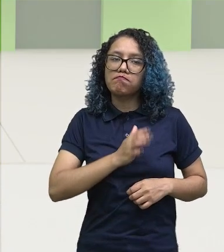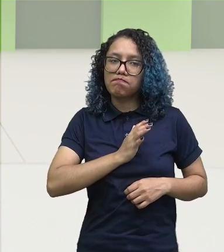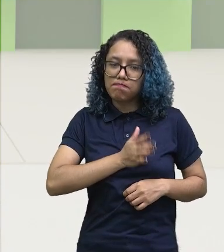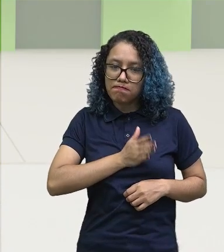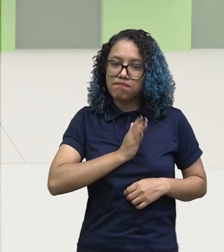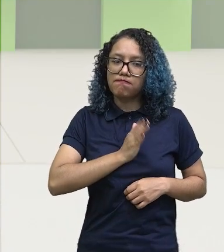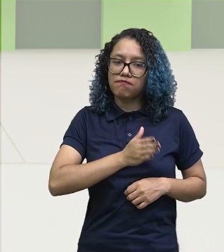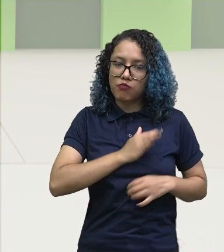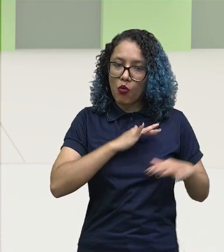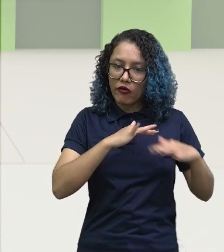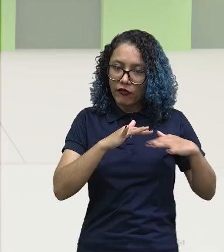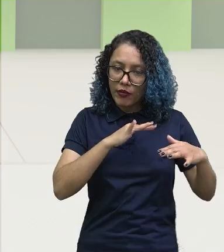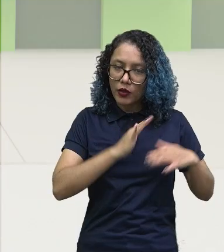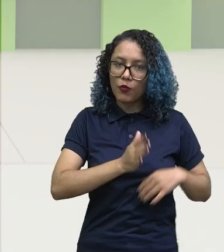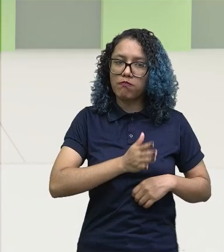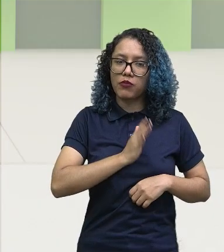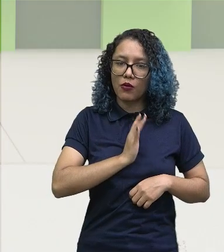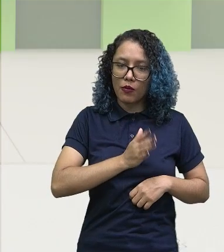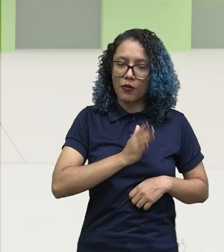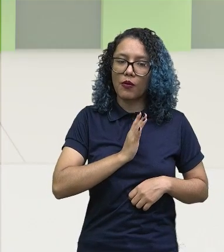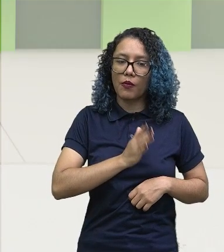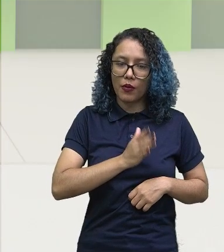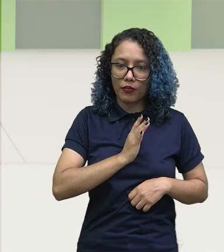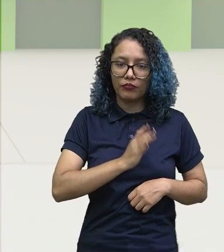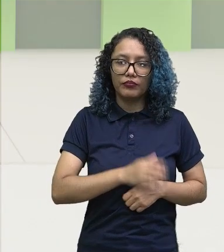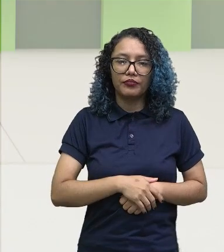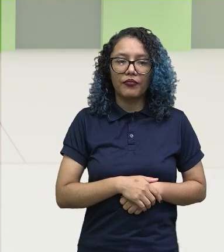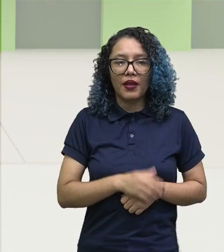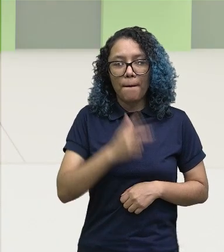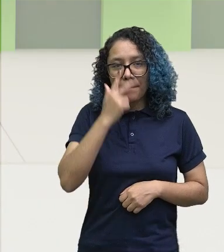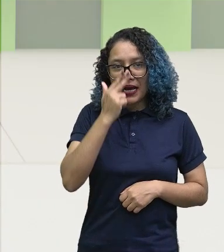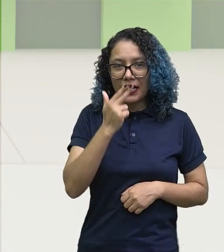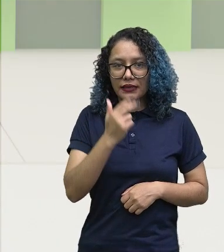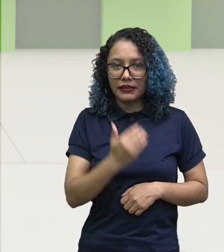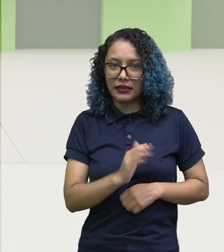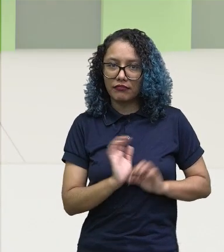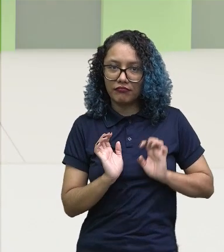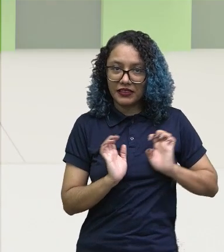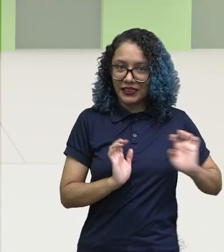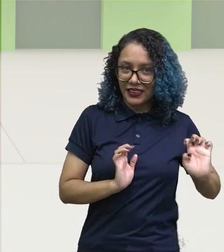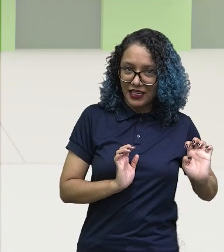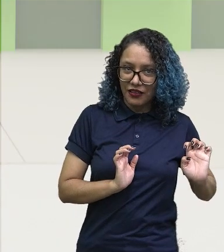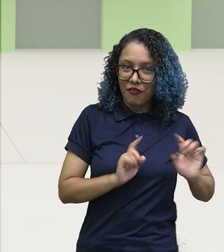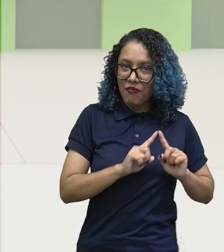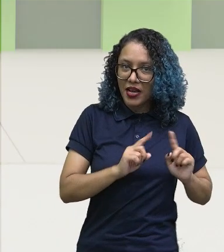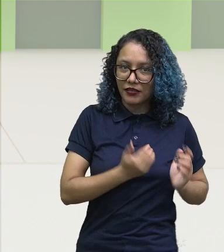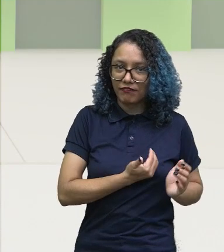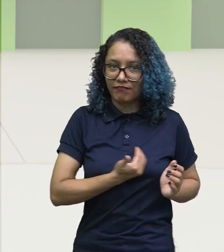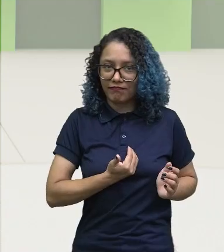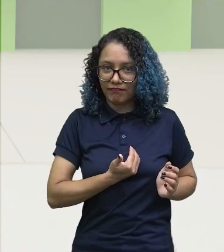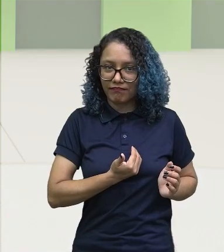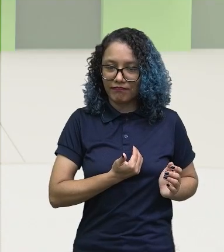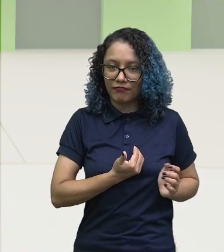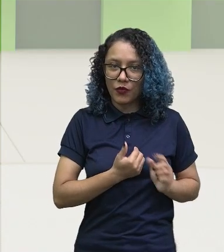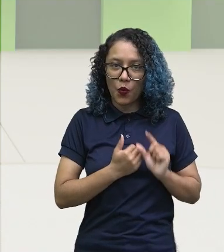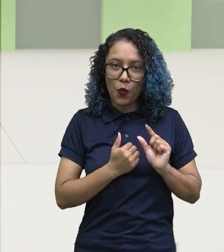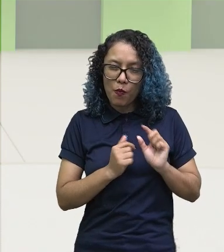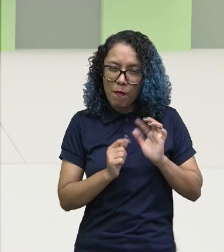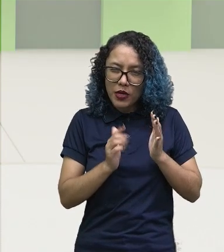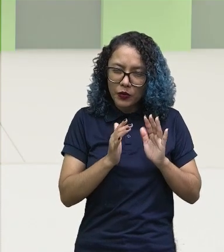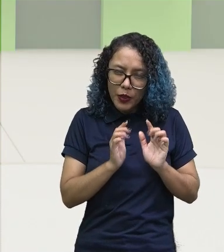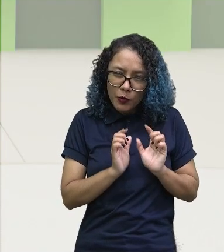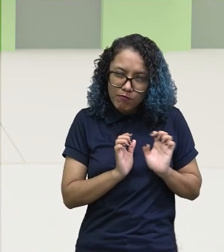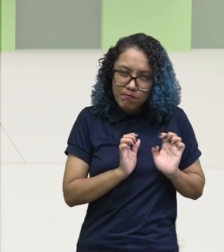Fazendo ali seus movimentos, seus batimentos, e a gente tem essa sensação de que ele está aqui do lado esquerdo, tá bom? E aí você está visualizando ali